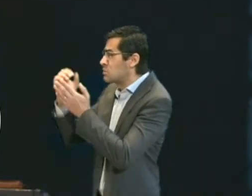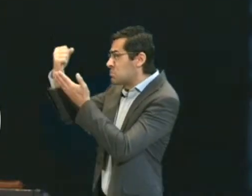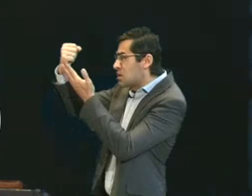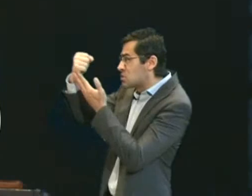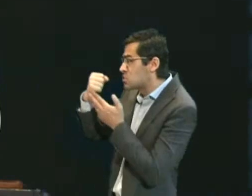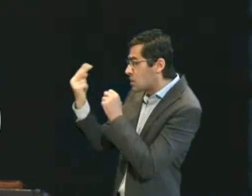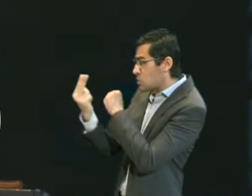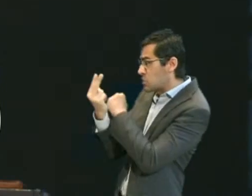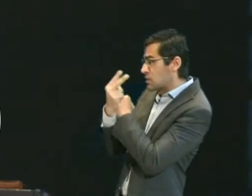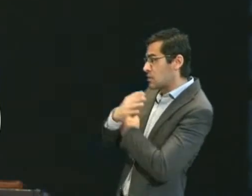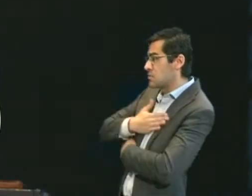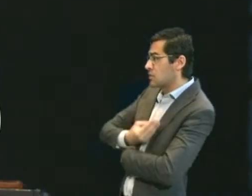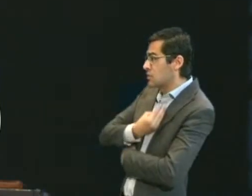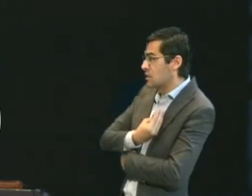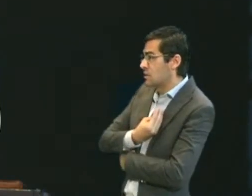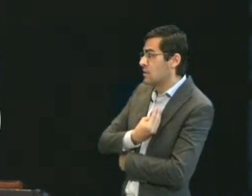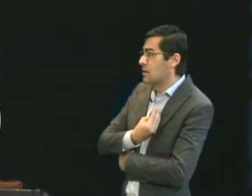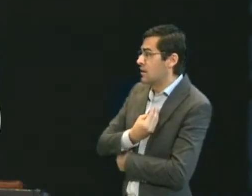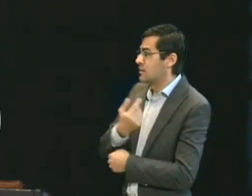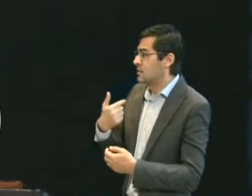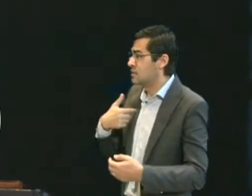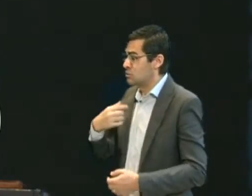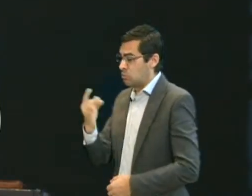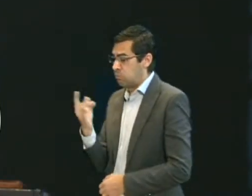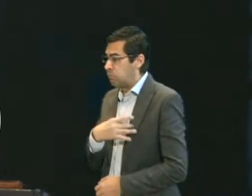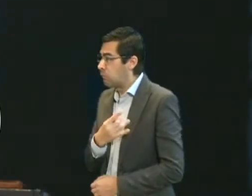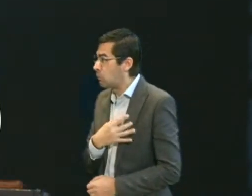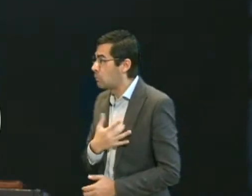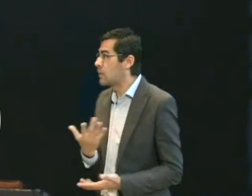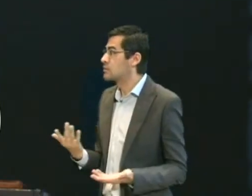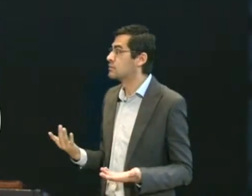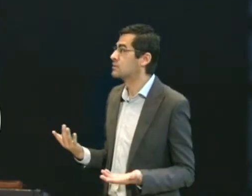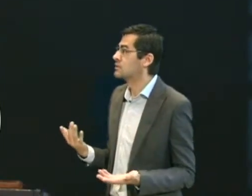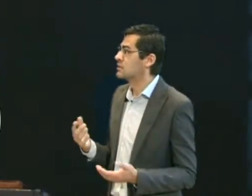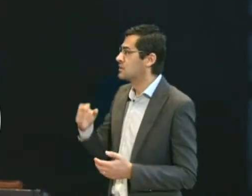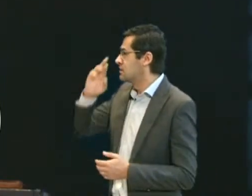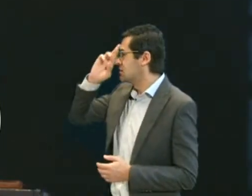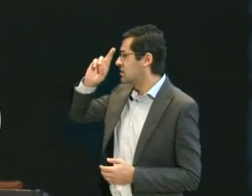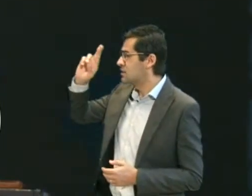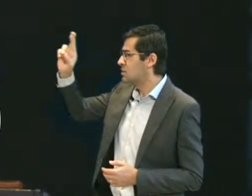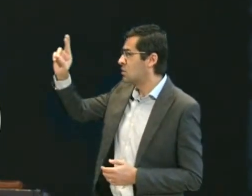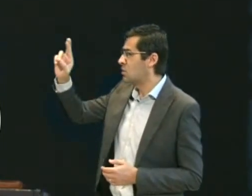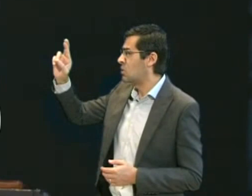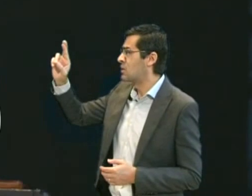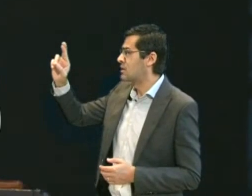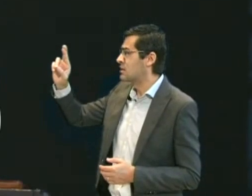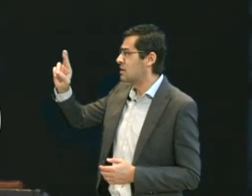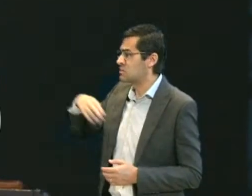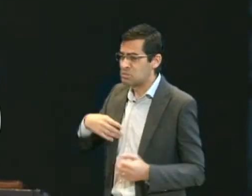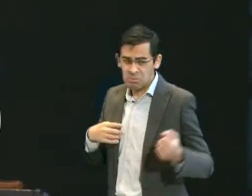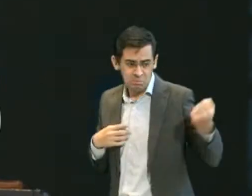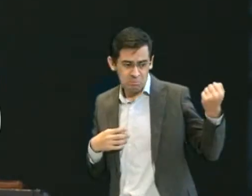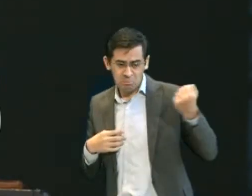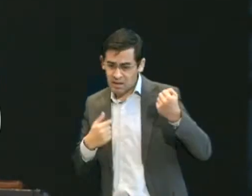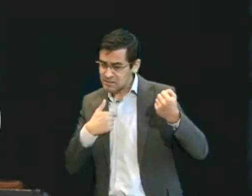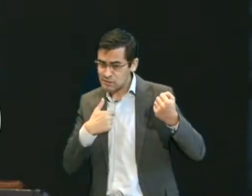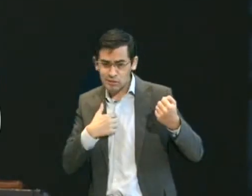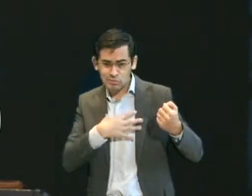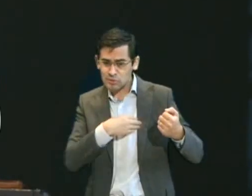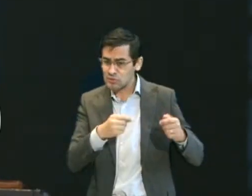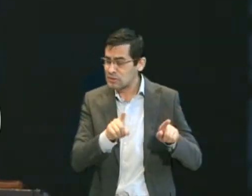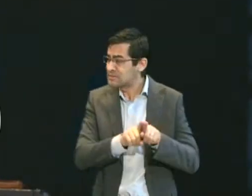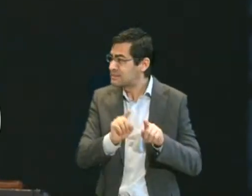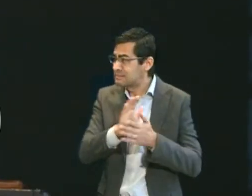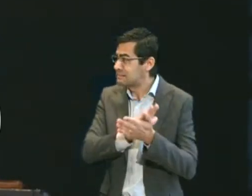irmão. Senhor, eu estou com medo. Senhor, que ele não mate os meus filhos,